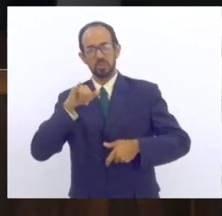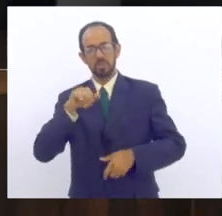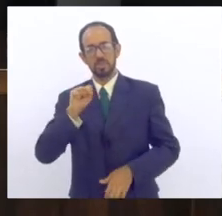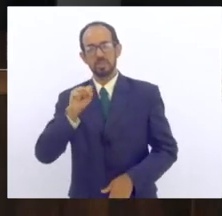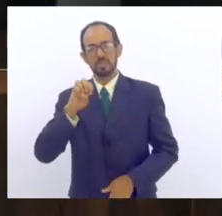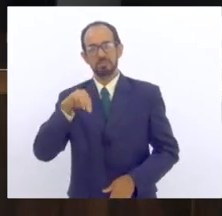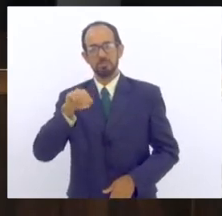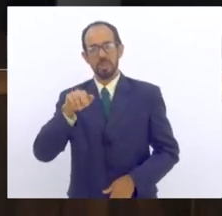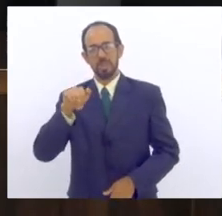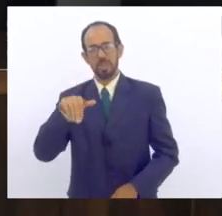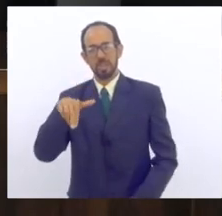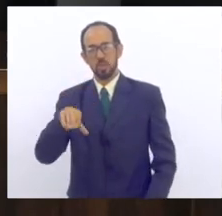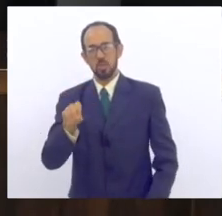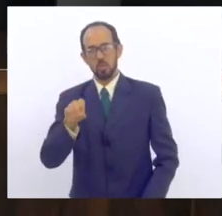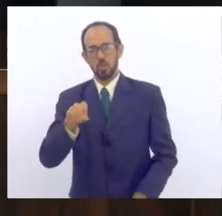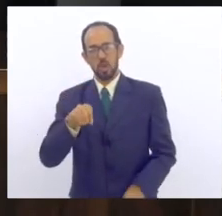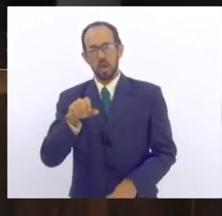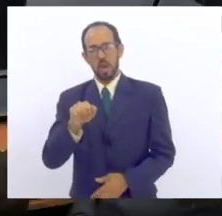Arruda